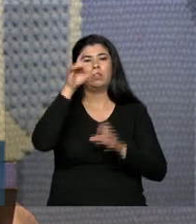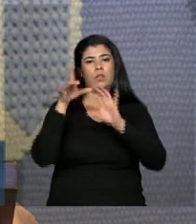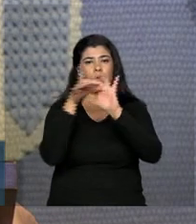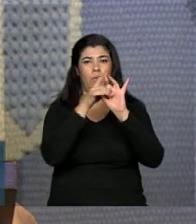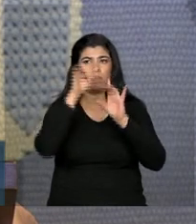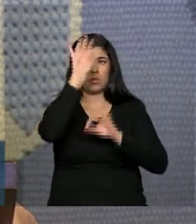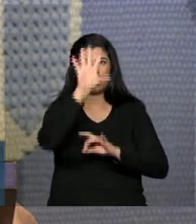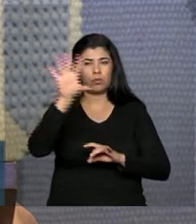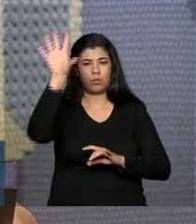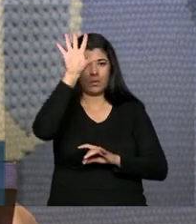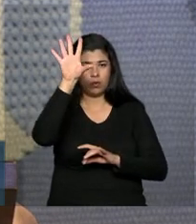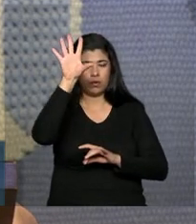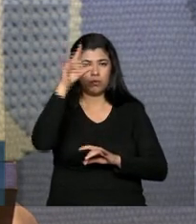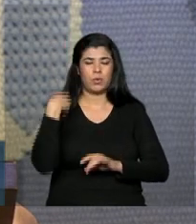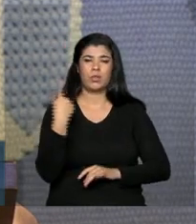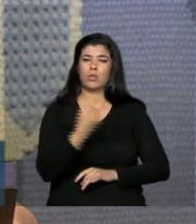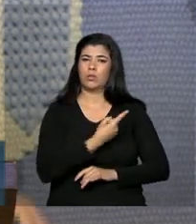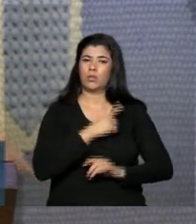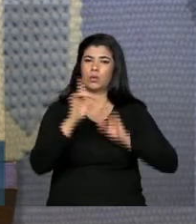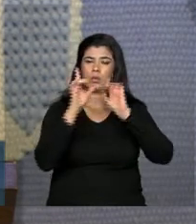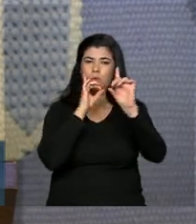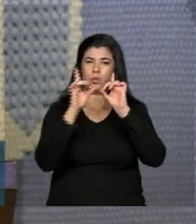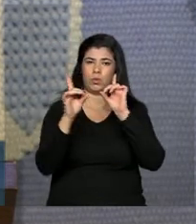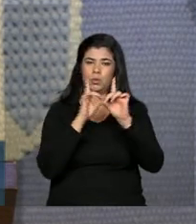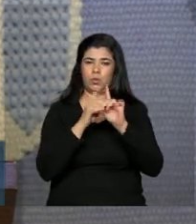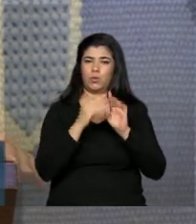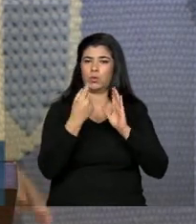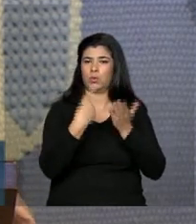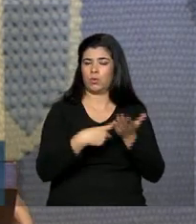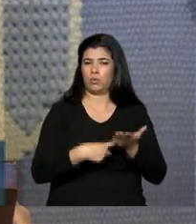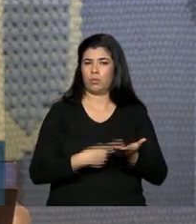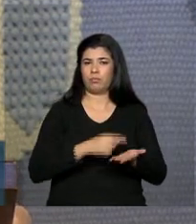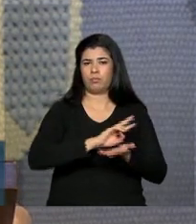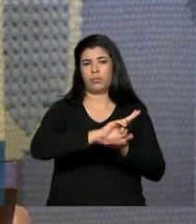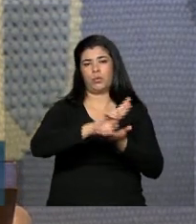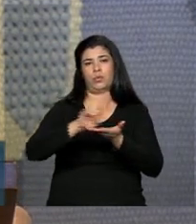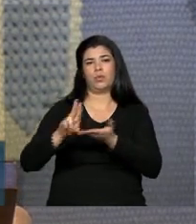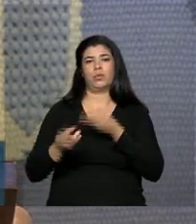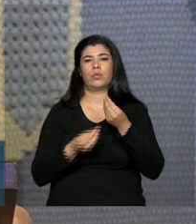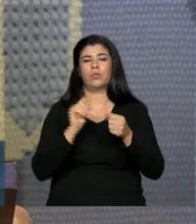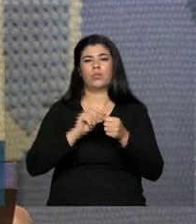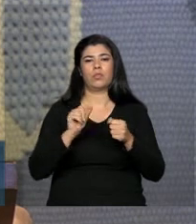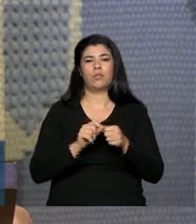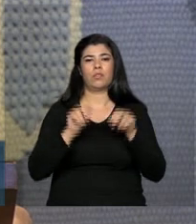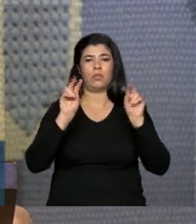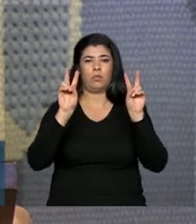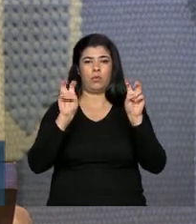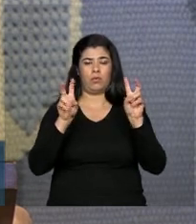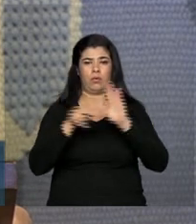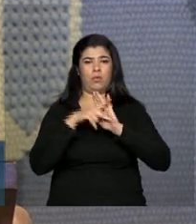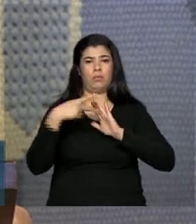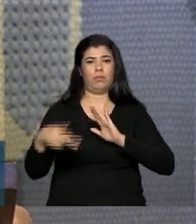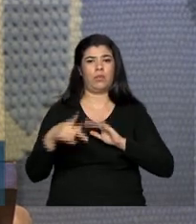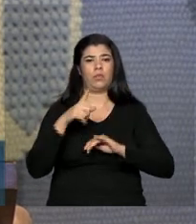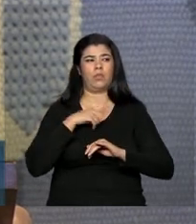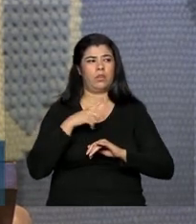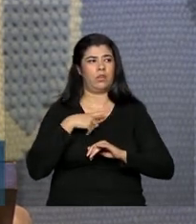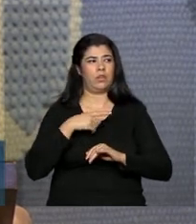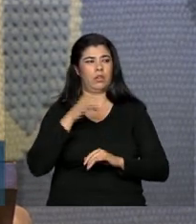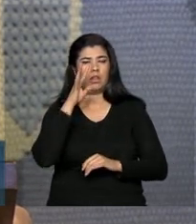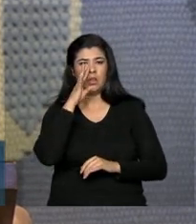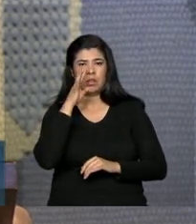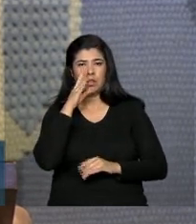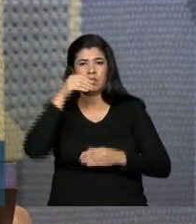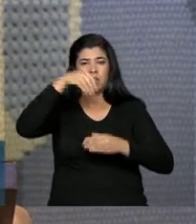agenda bilateral, que versou sobre um conjunto de assuntos que contemplam